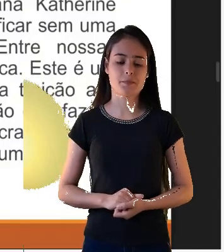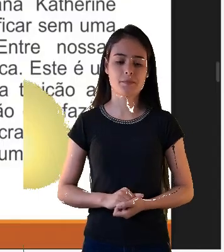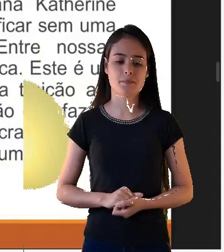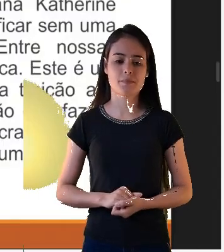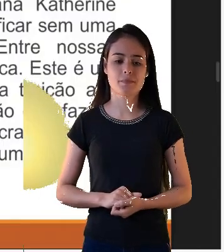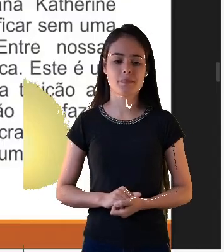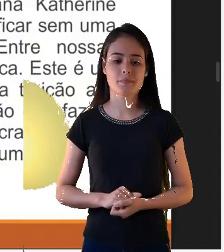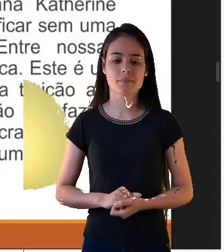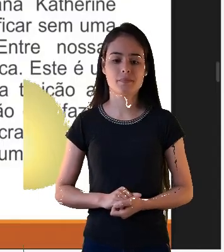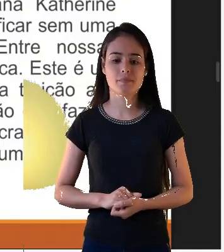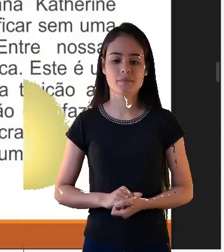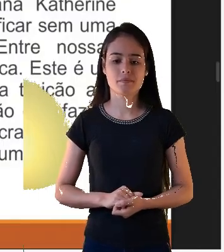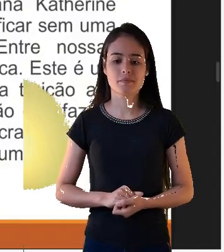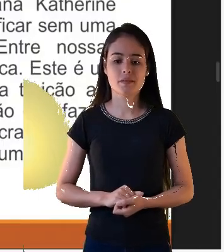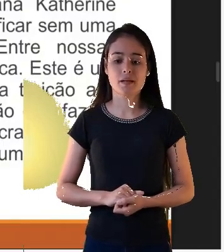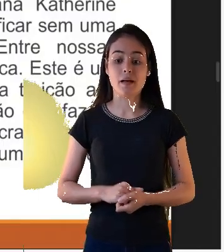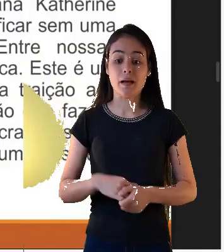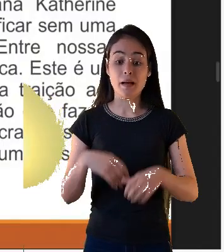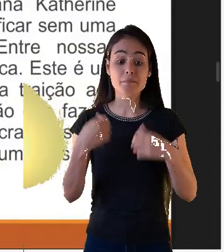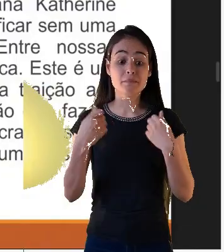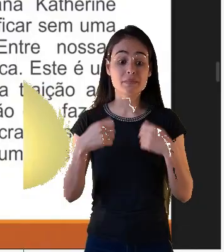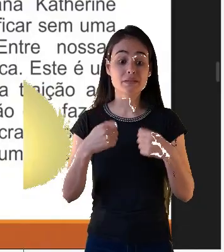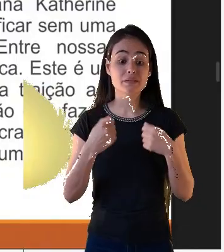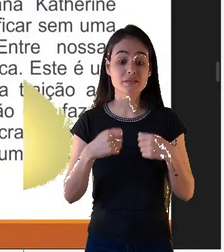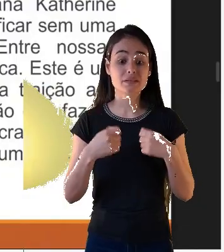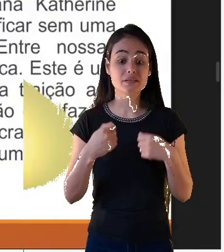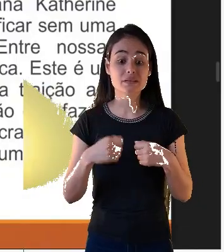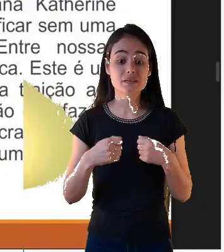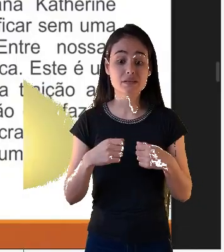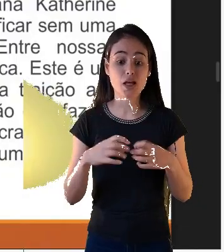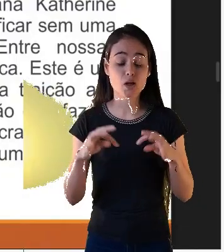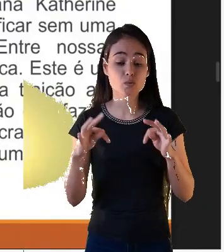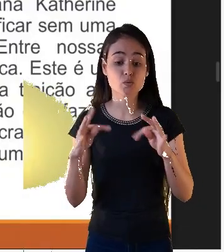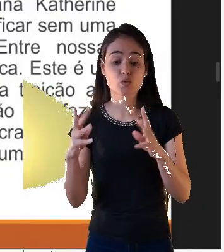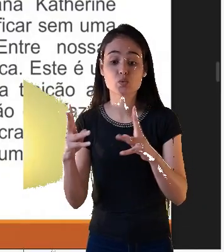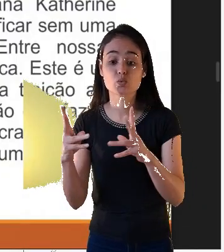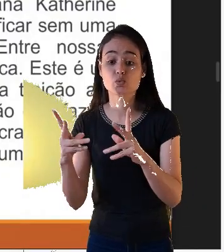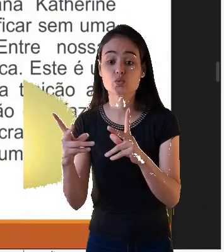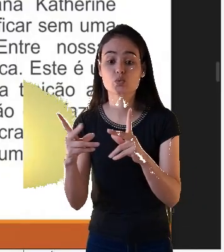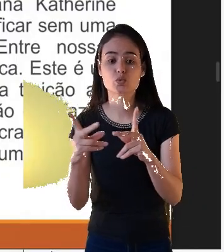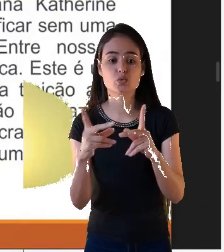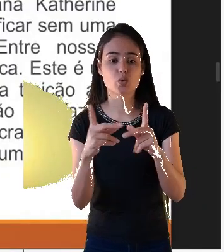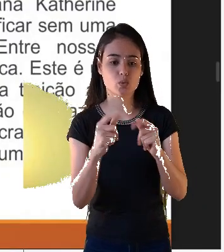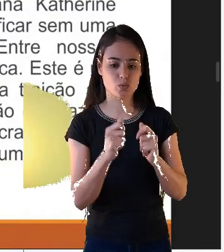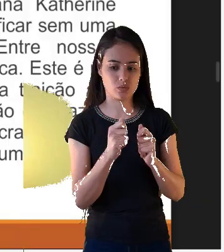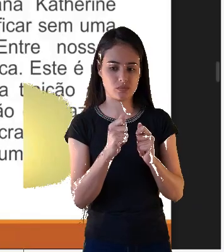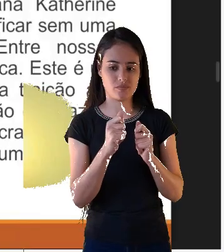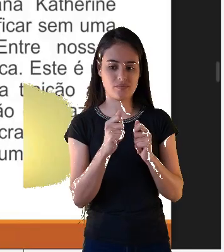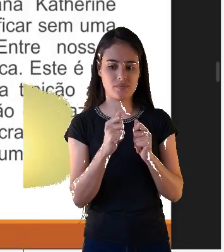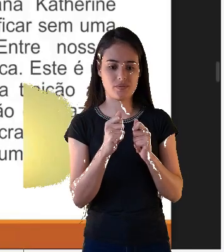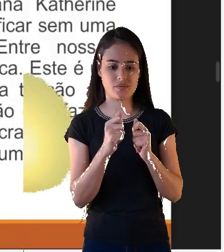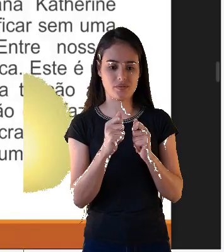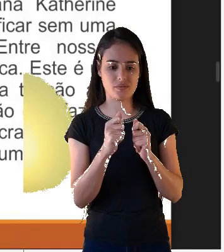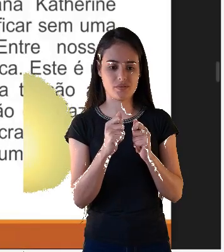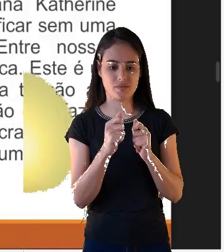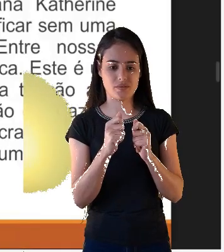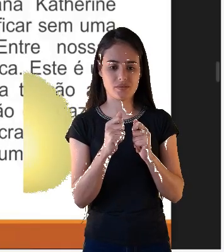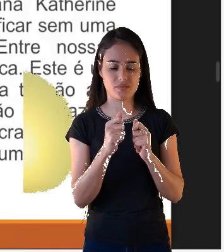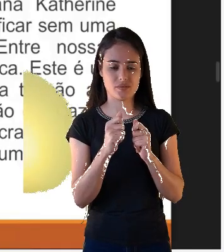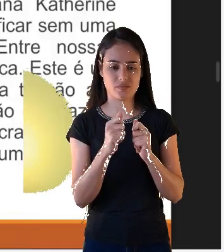de representantes de uma nação, que faz do ideal, se não sempre da prática,